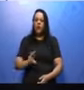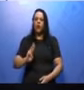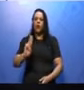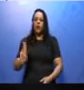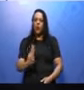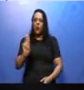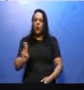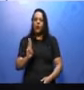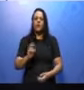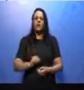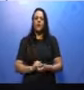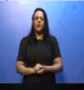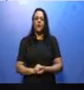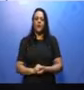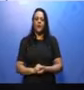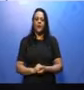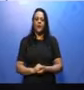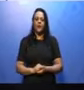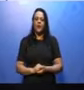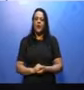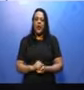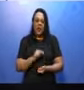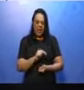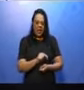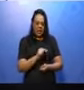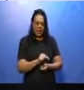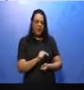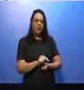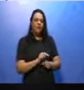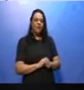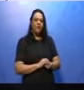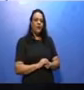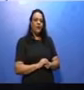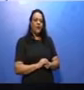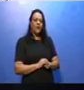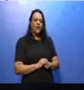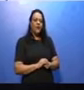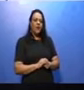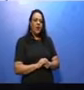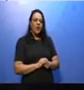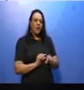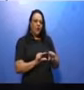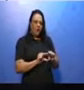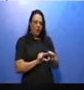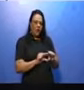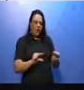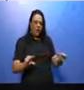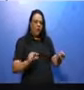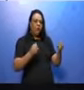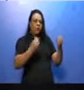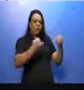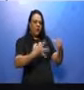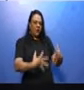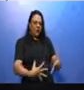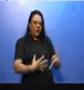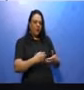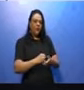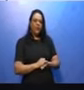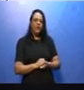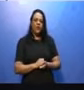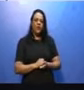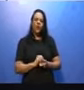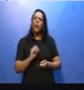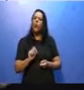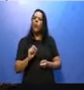A oração subordinada adjetiva explicativa ainda sempre vai explicar, mas se referindo ao todo da